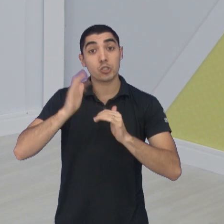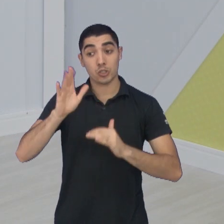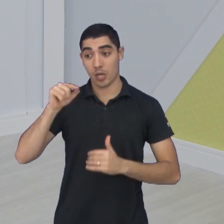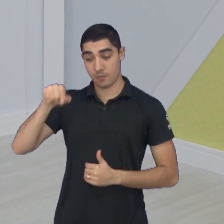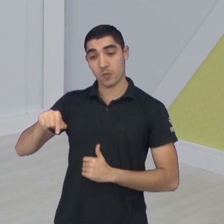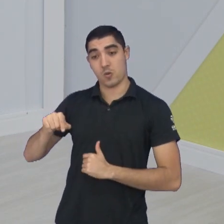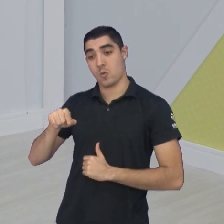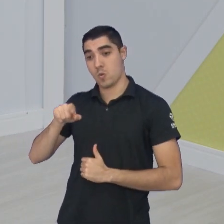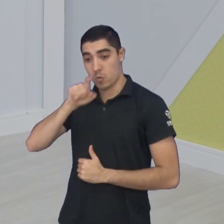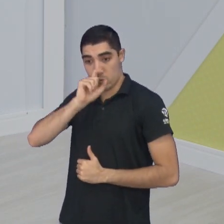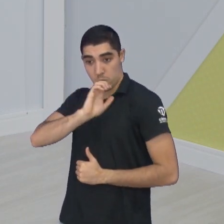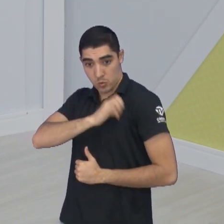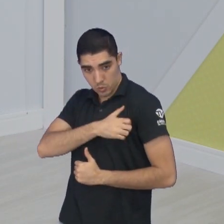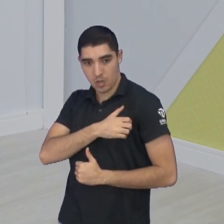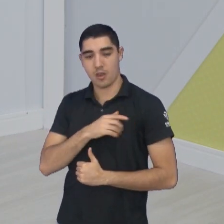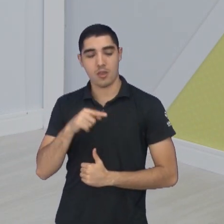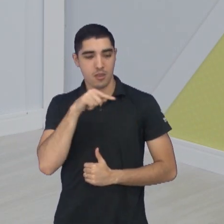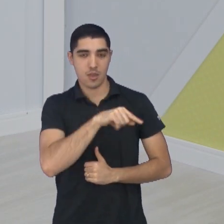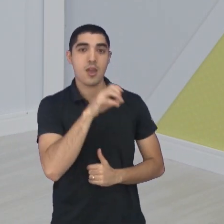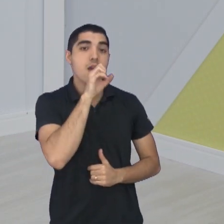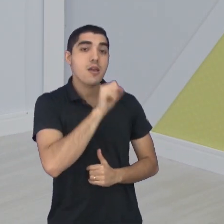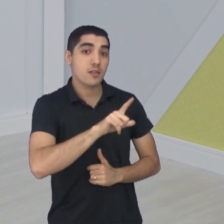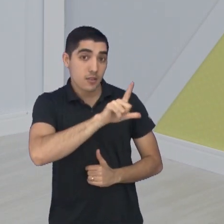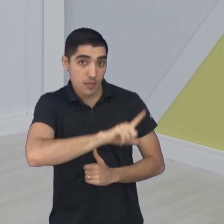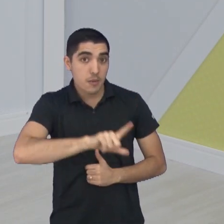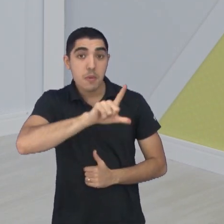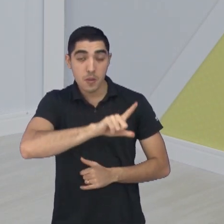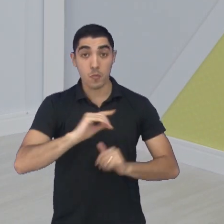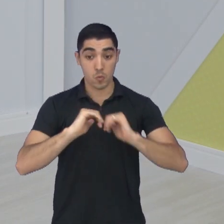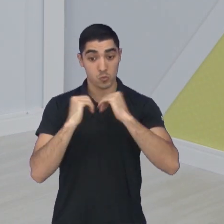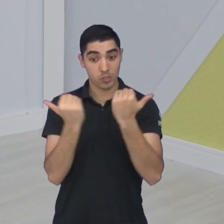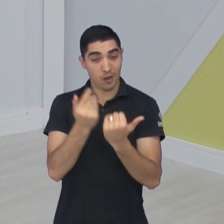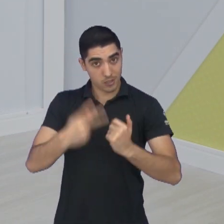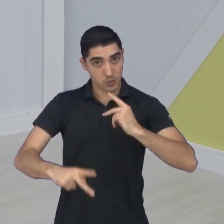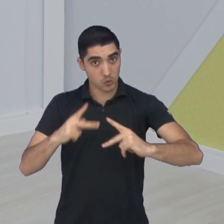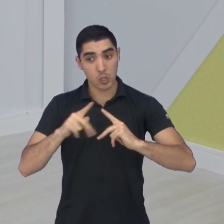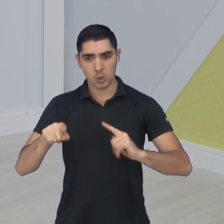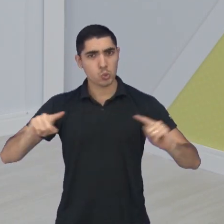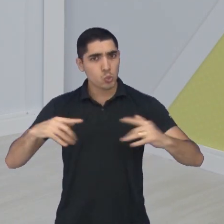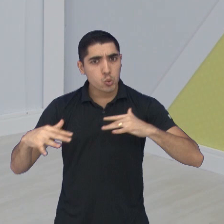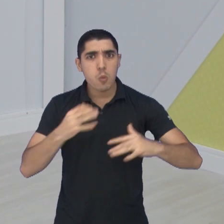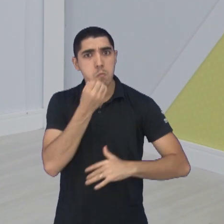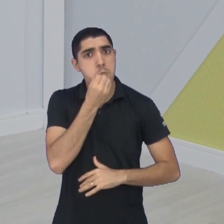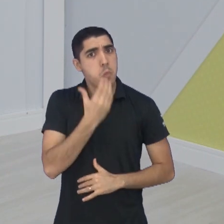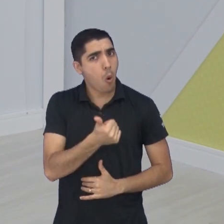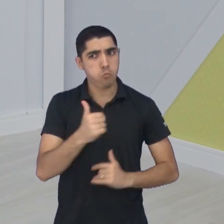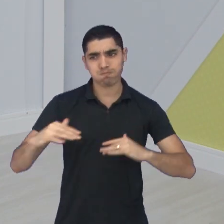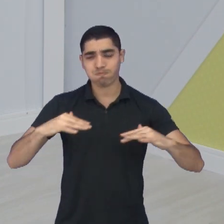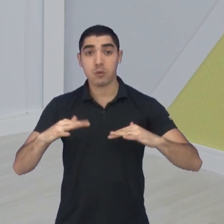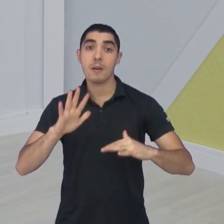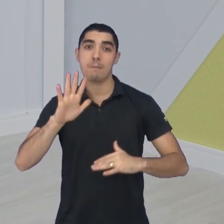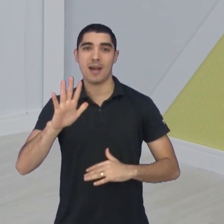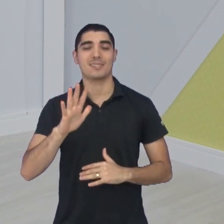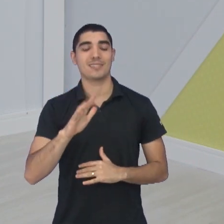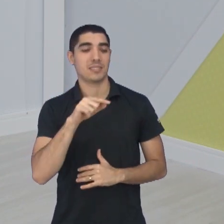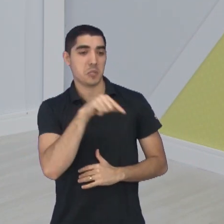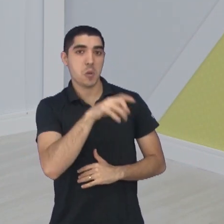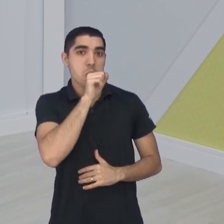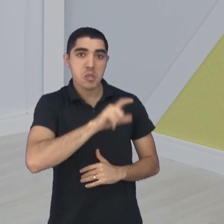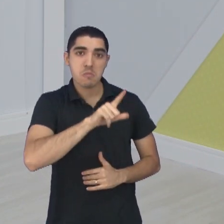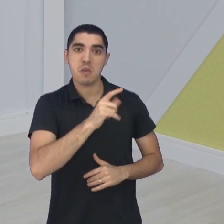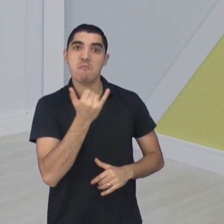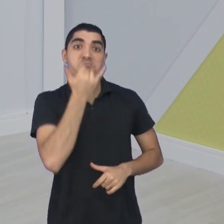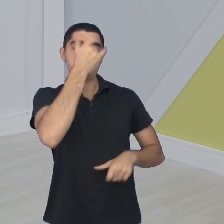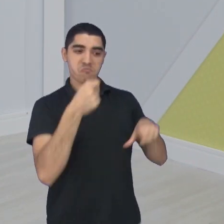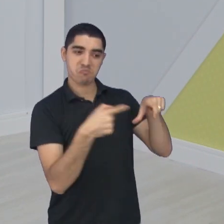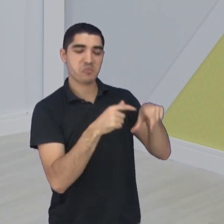no estádio Martins Pereira e em um jogo bastante movimentado, o time de Limeira continua sem sofrer gols na competição e o São